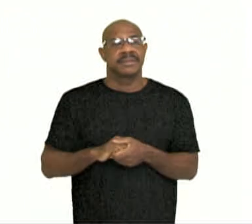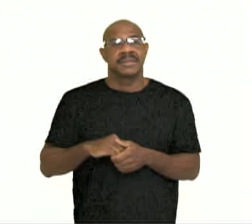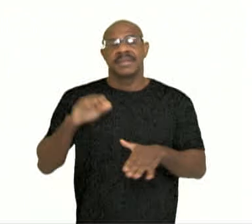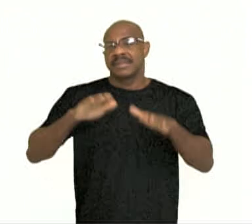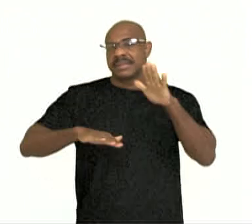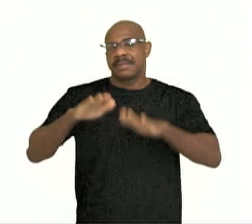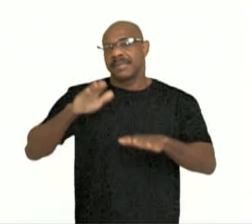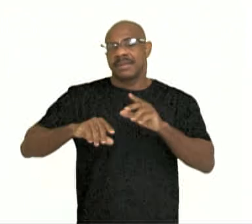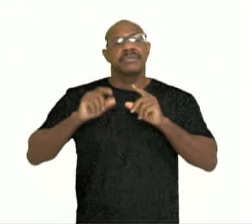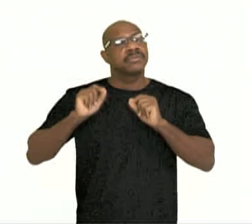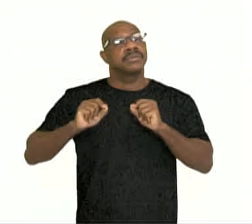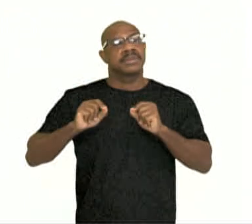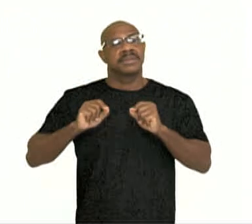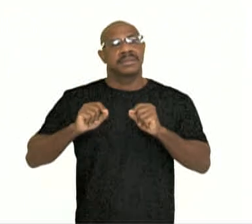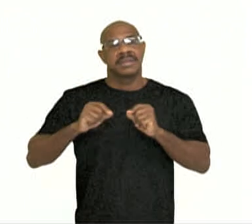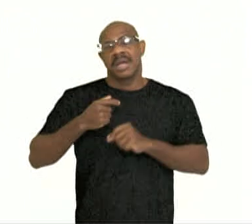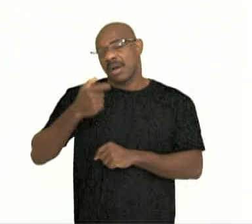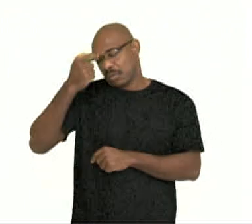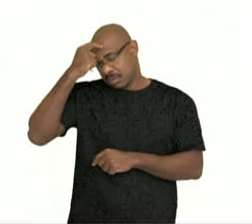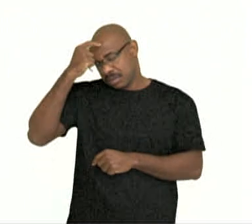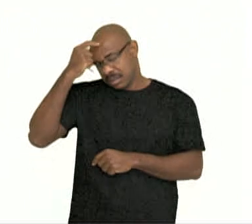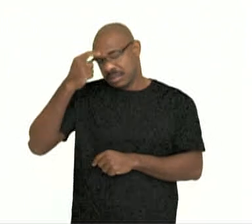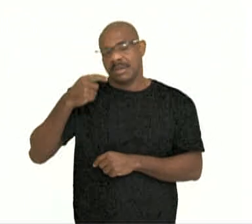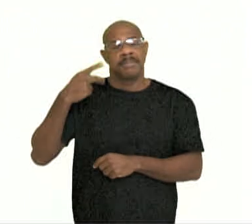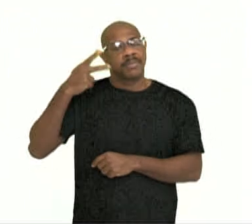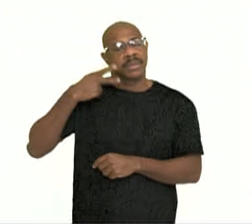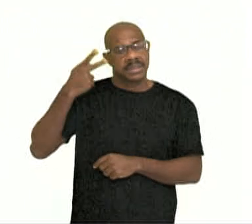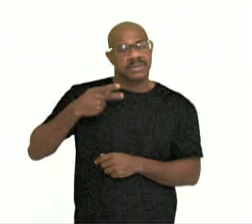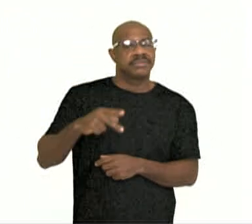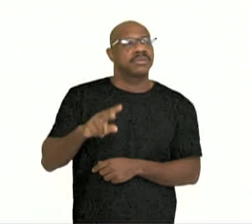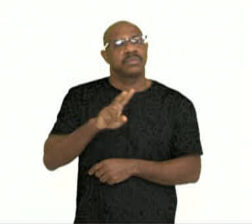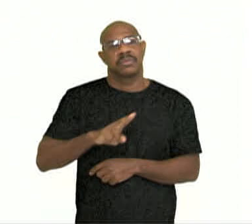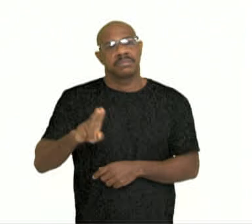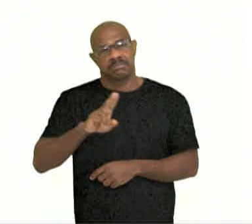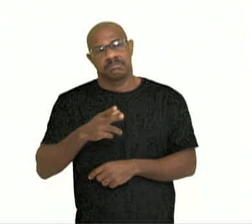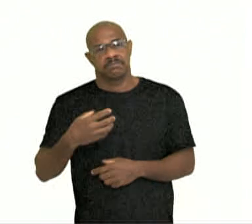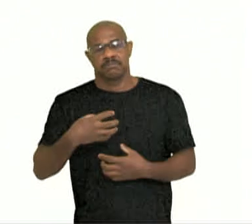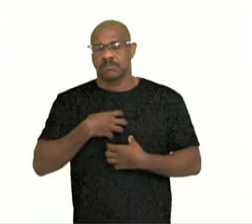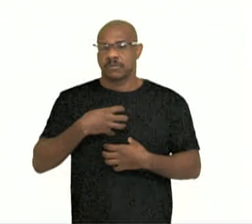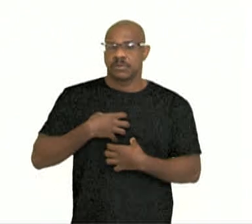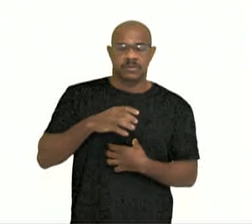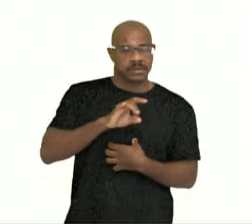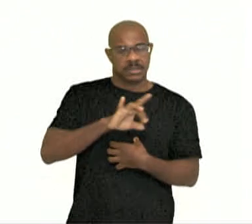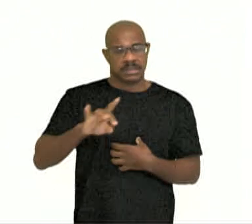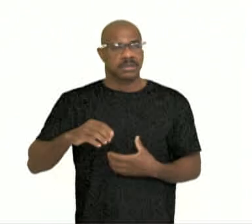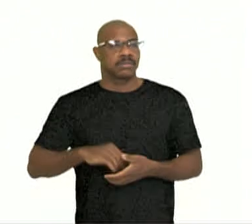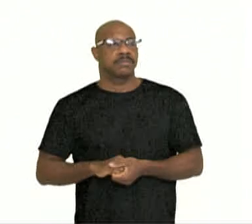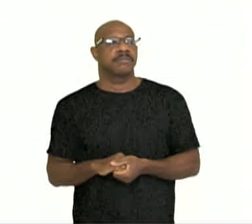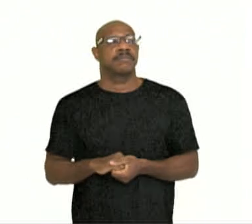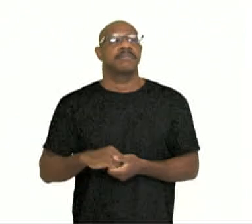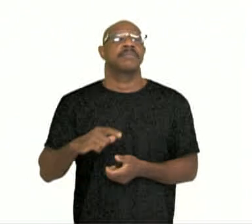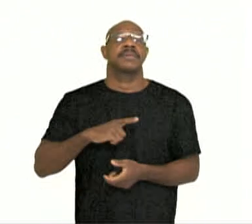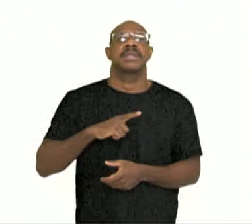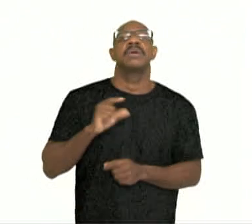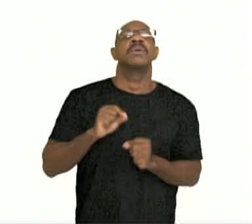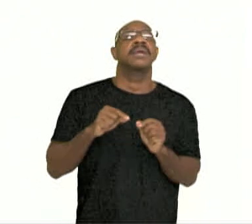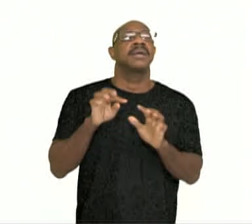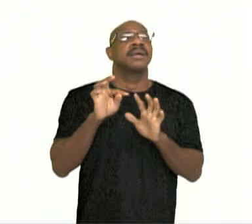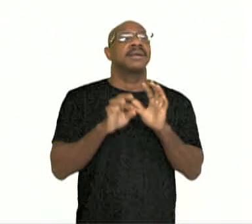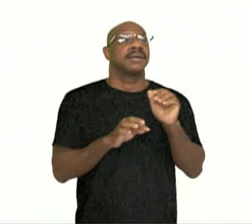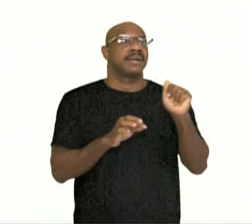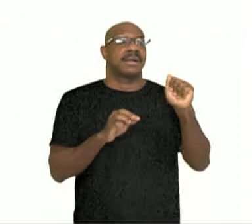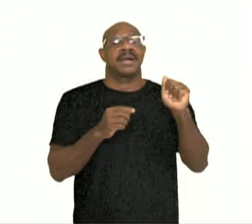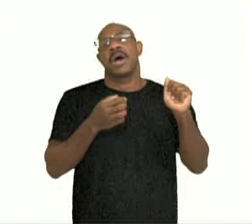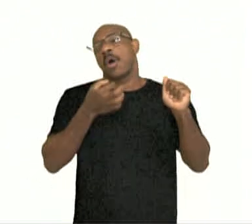grau de instrução, consciência política e os hábitos midiáticos de cada um. Aqui nós temos uma